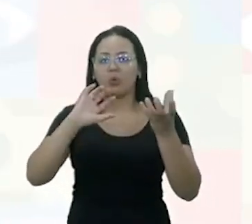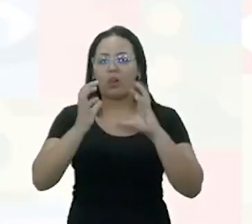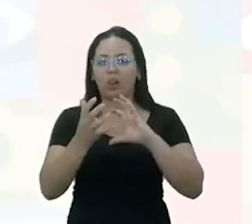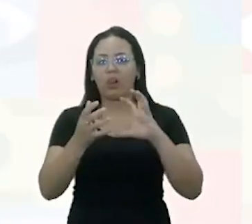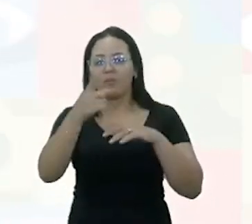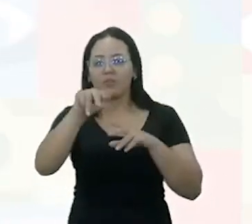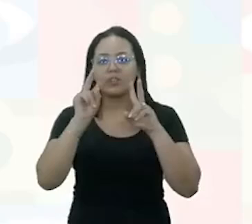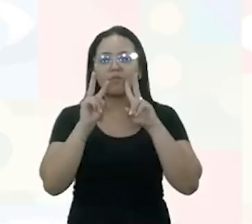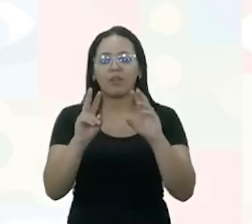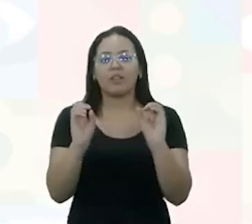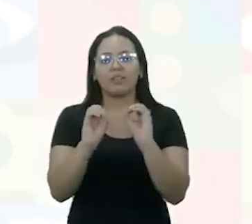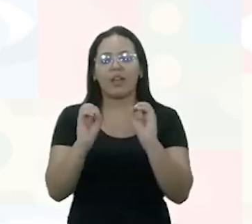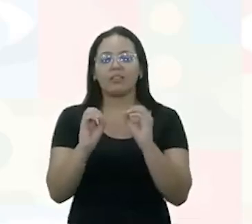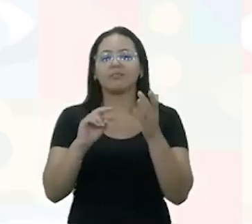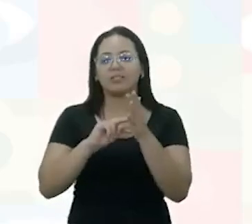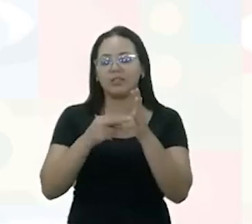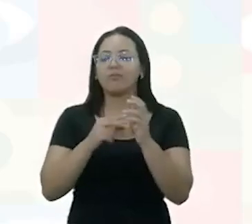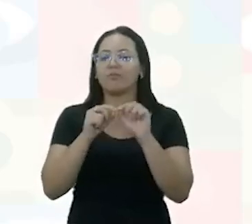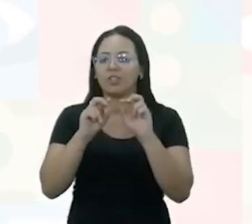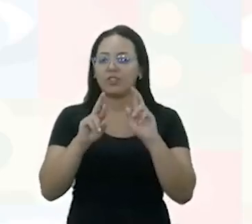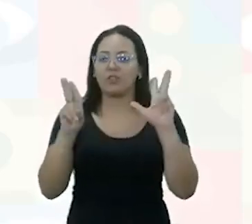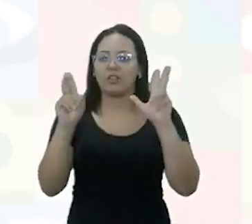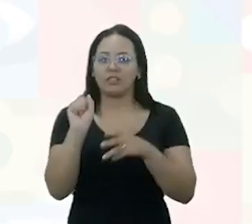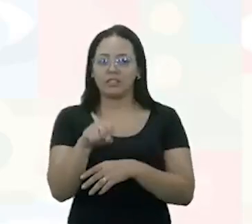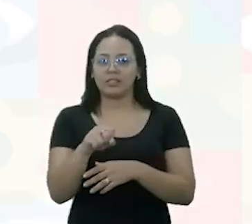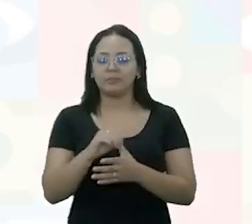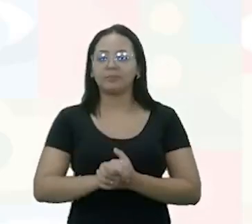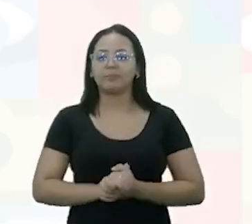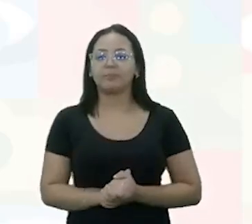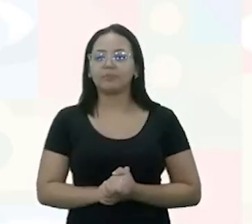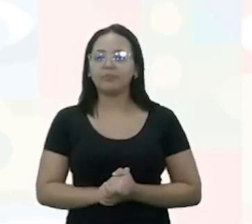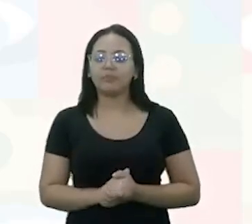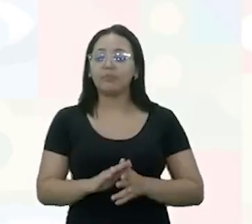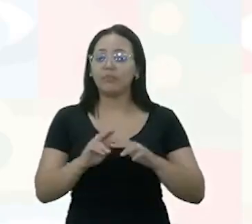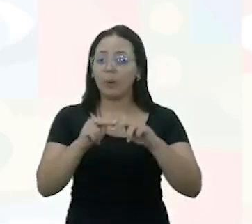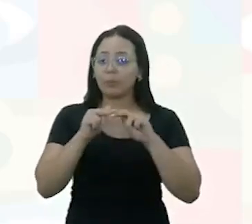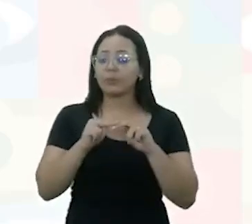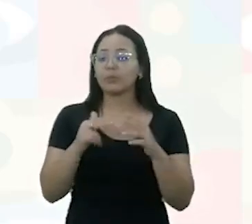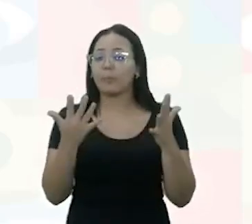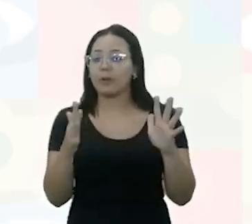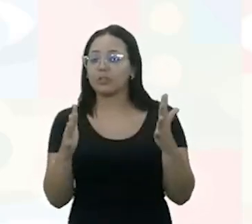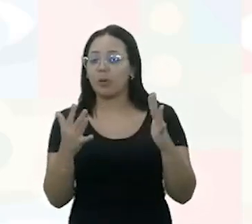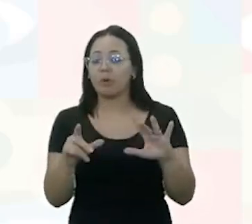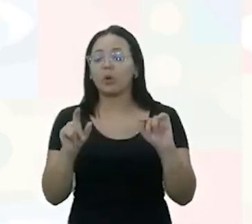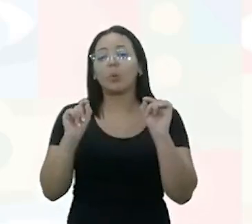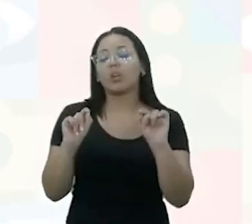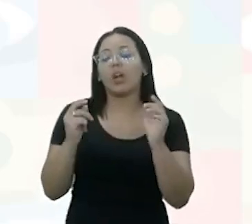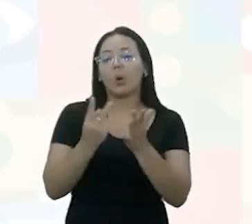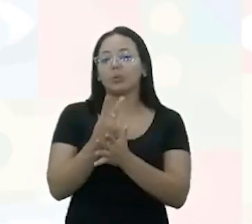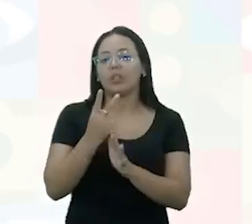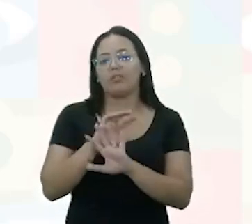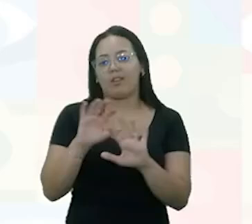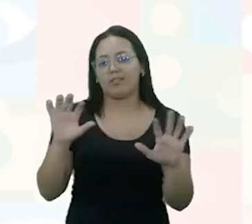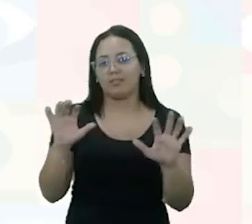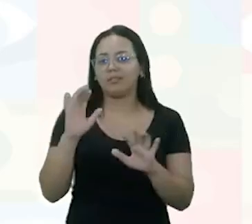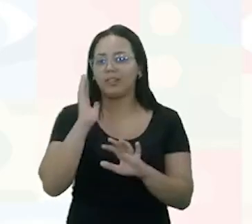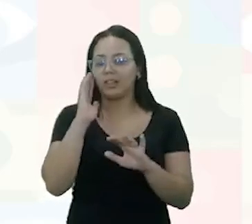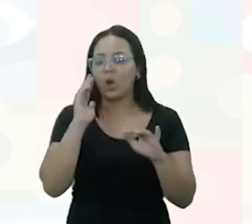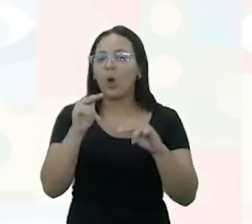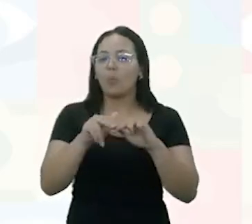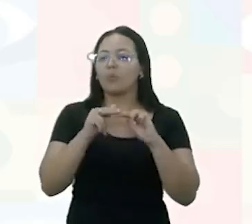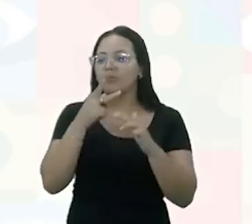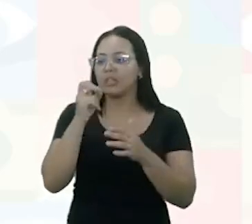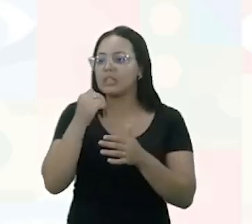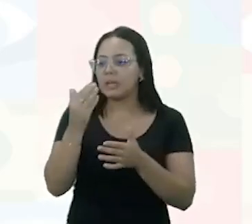bem, isso vai fazer a diferença. Então, mais ou menos o que acontece é dessa forma. Quando a gente diz sem